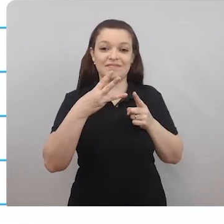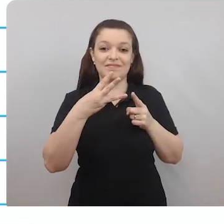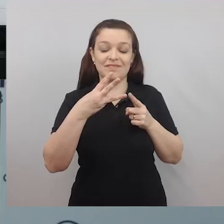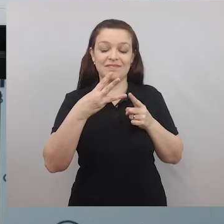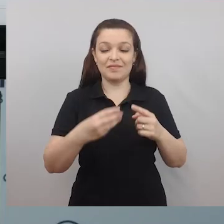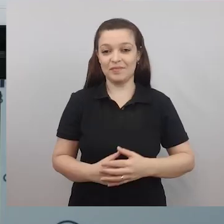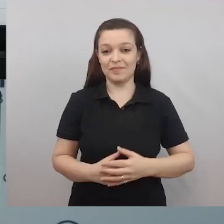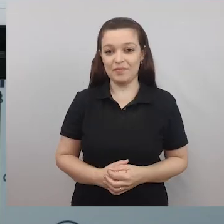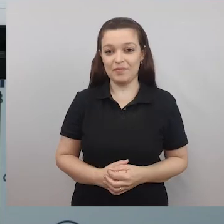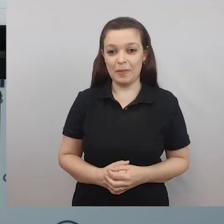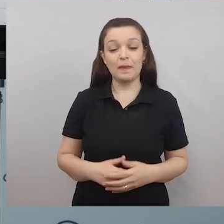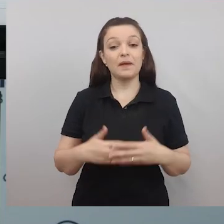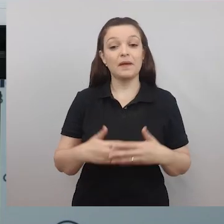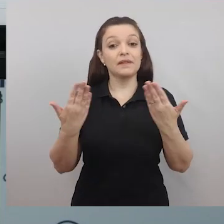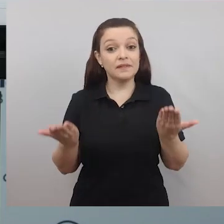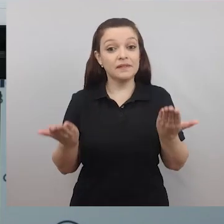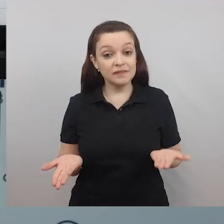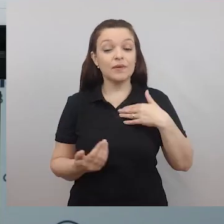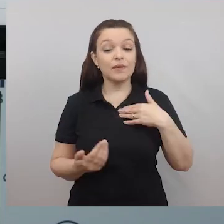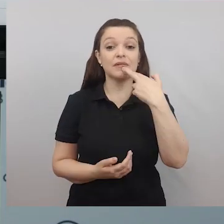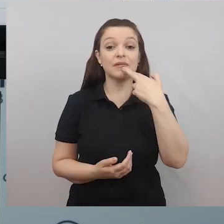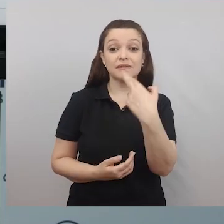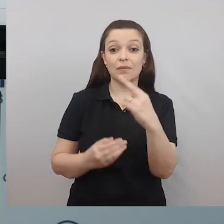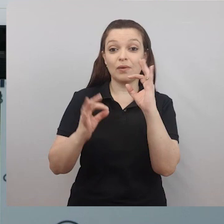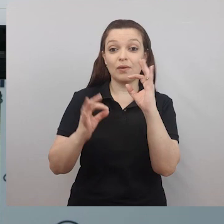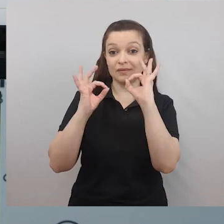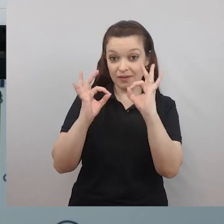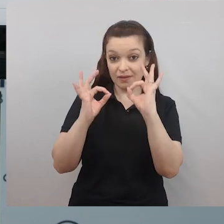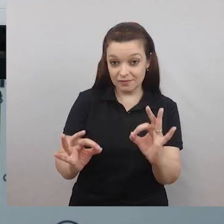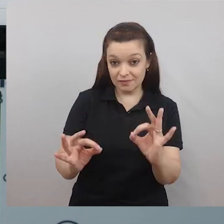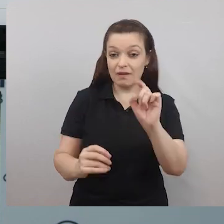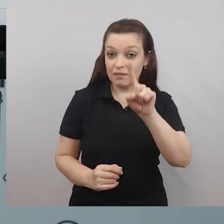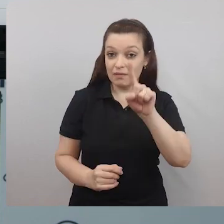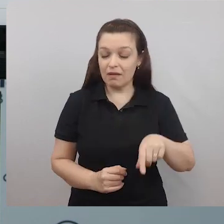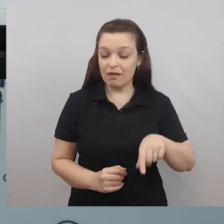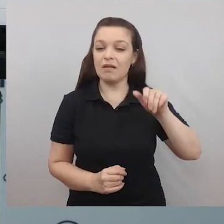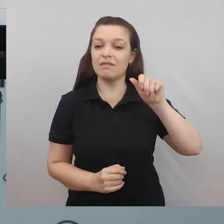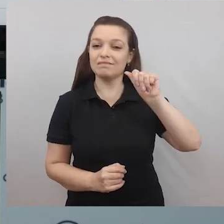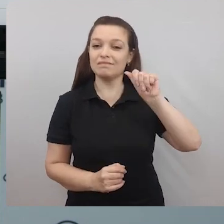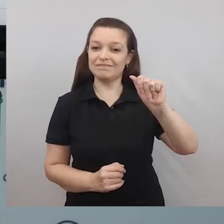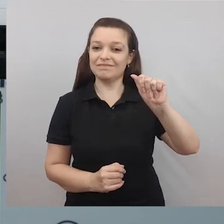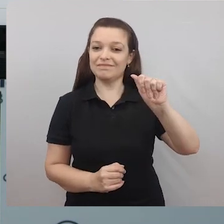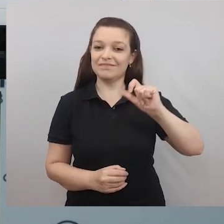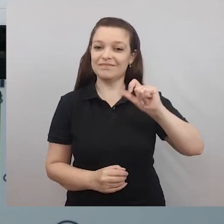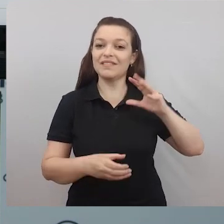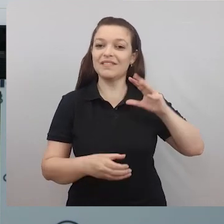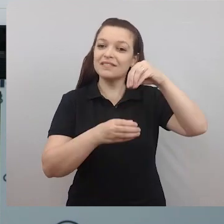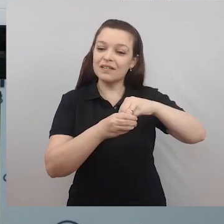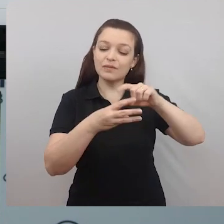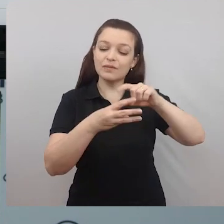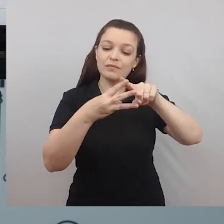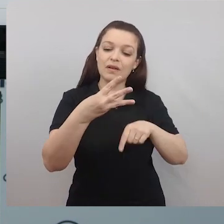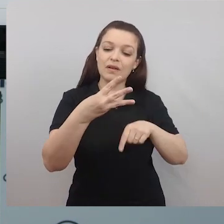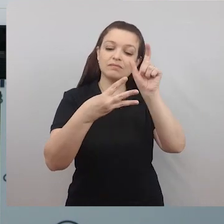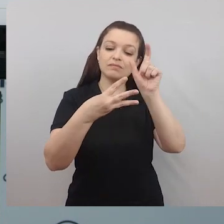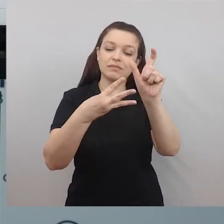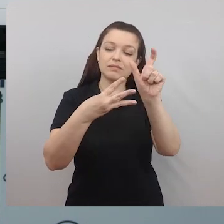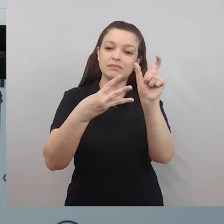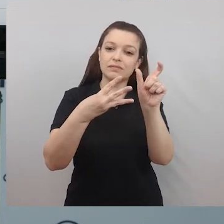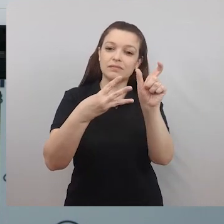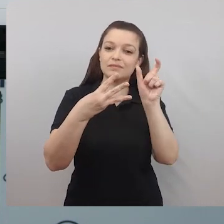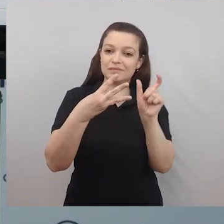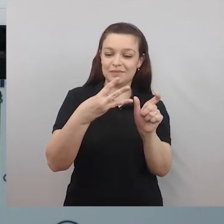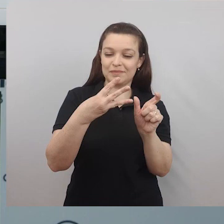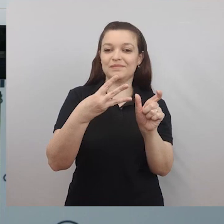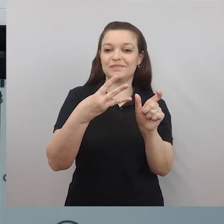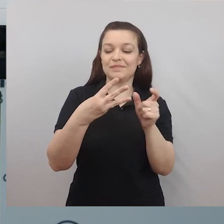letra A. Então, a letra A está nas três palavras: na